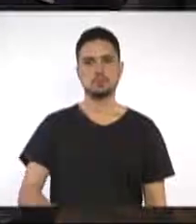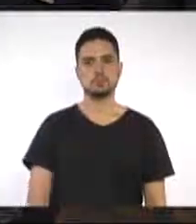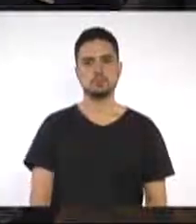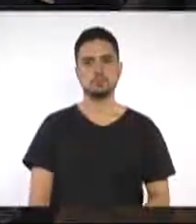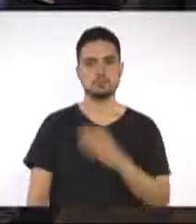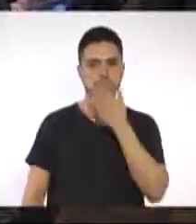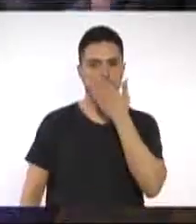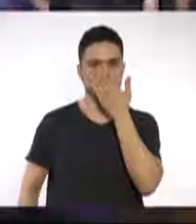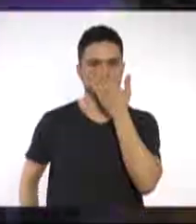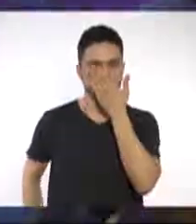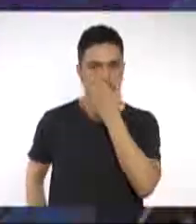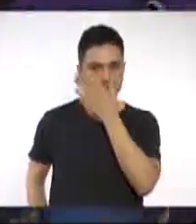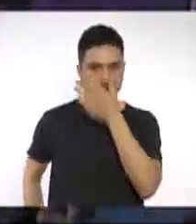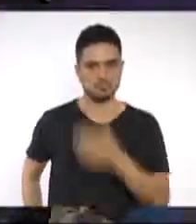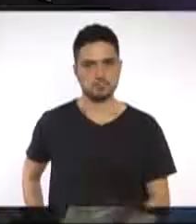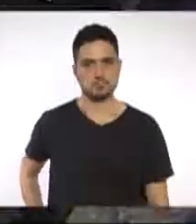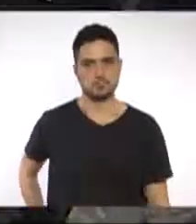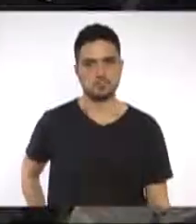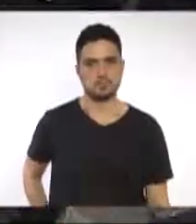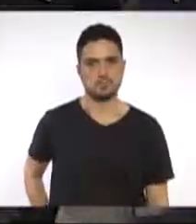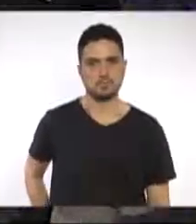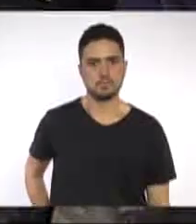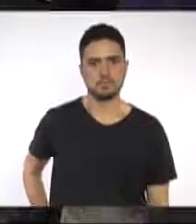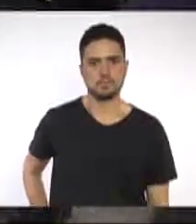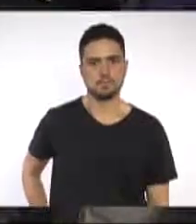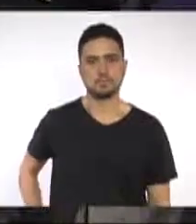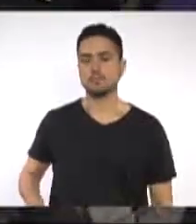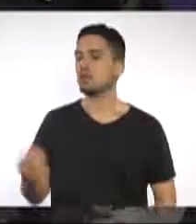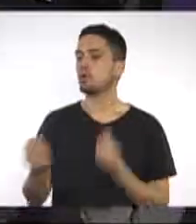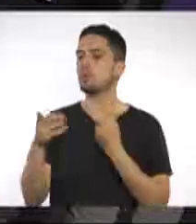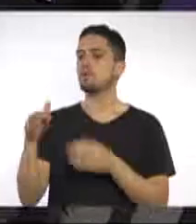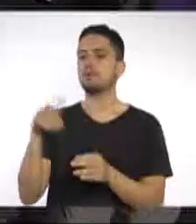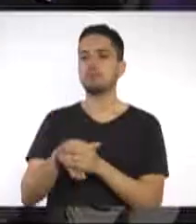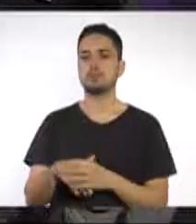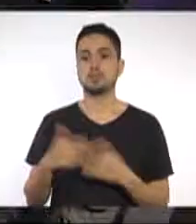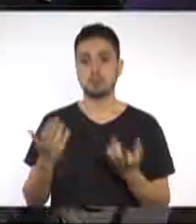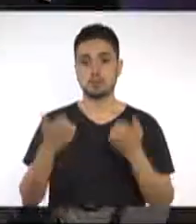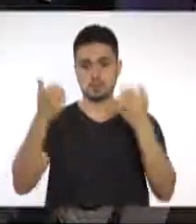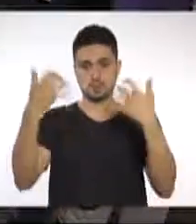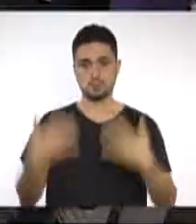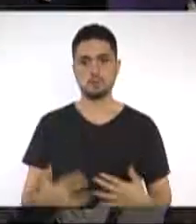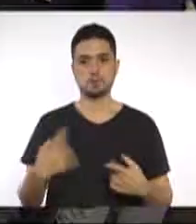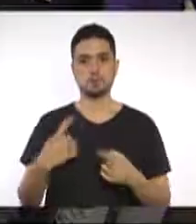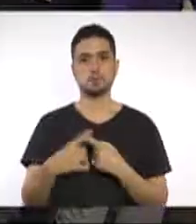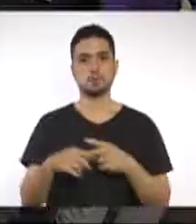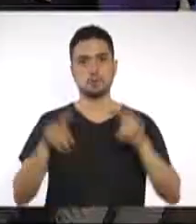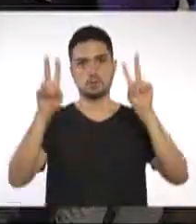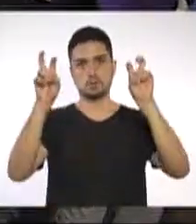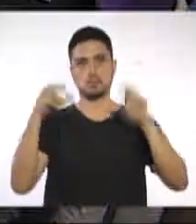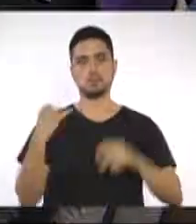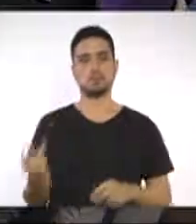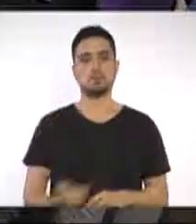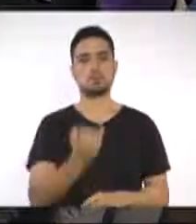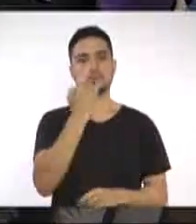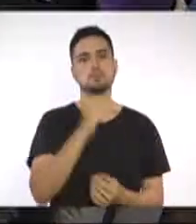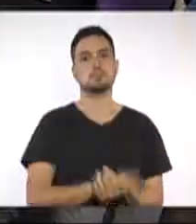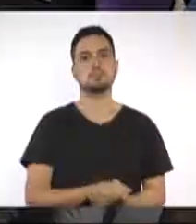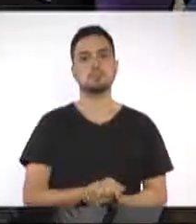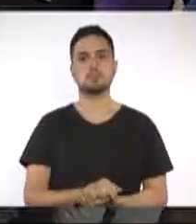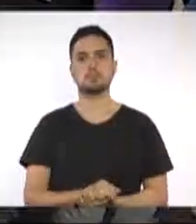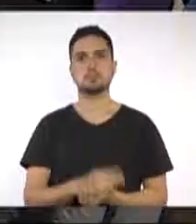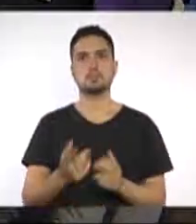Como vota Vossa Excelência? Bom, eu vou aqui, faço questão de explicar por que a terminologia, para mim, importa bastante. Antes de